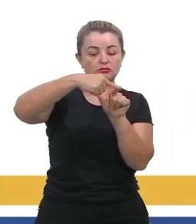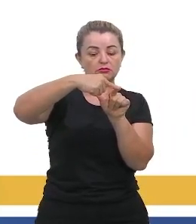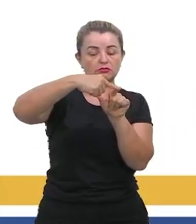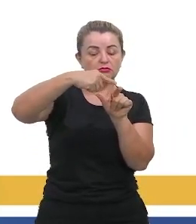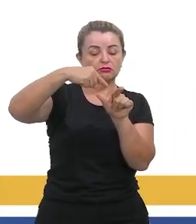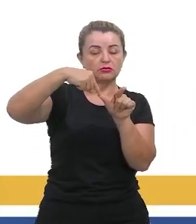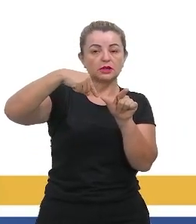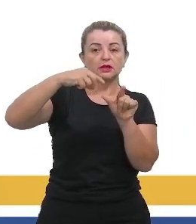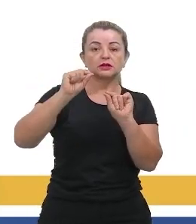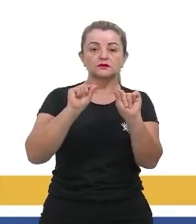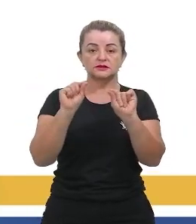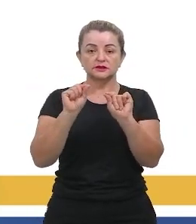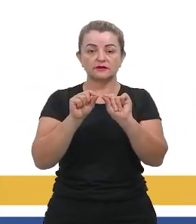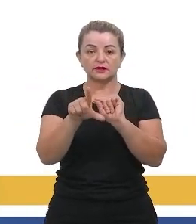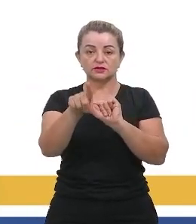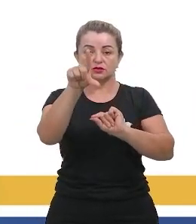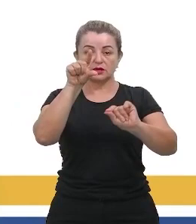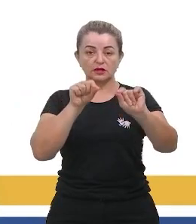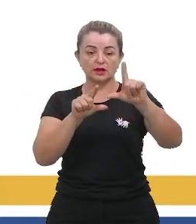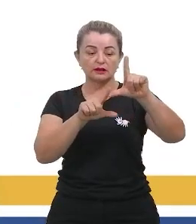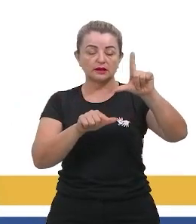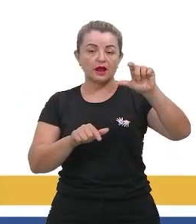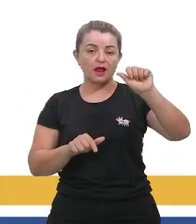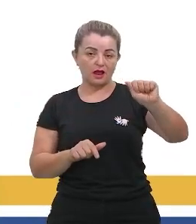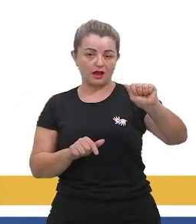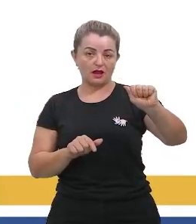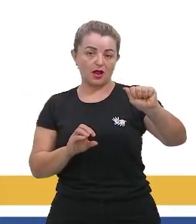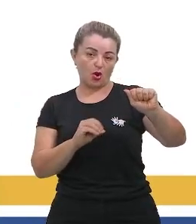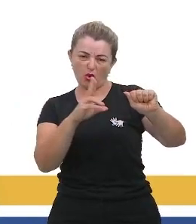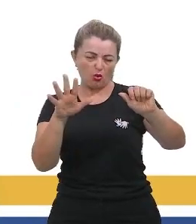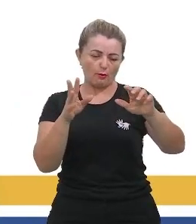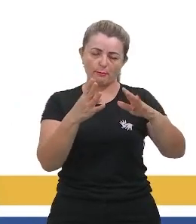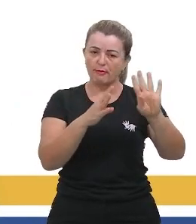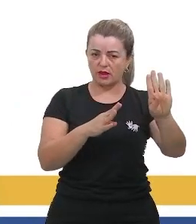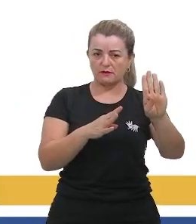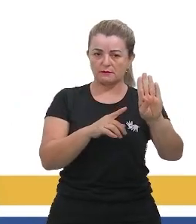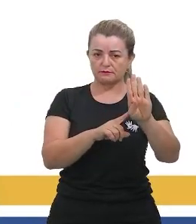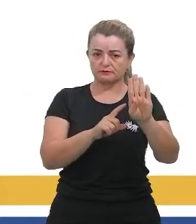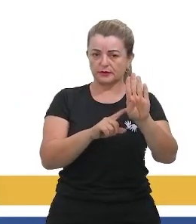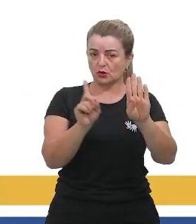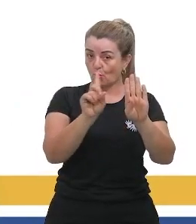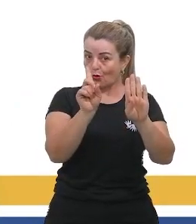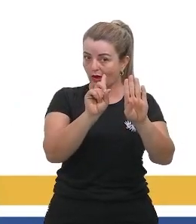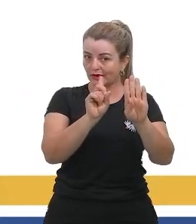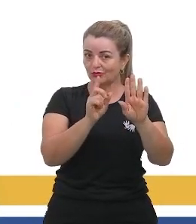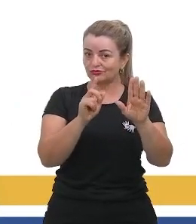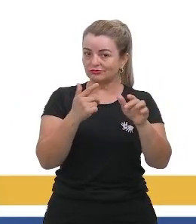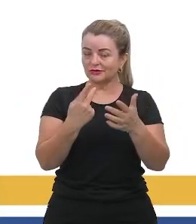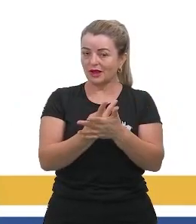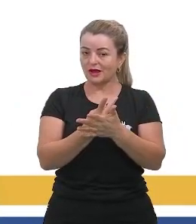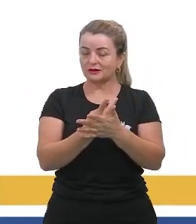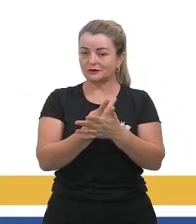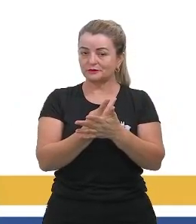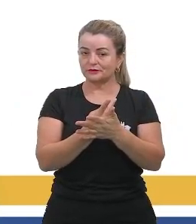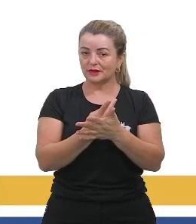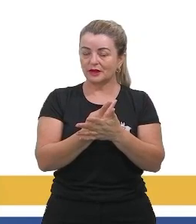marcar a letra B no caso, né? E não é o caso, tá, gente? Não é o caso, porque agora ele está dizendo, ele está